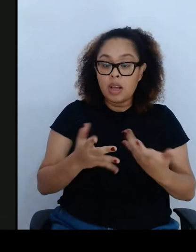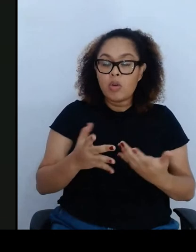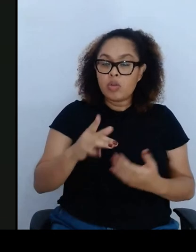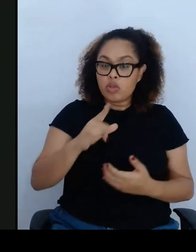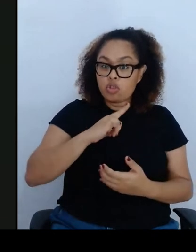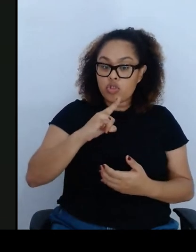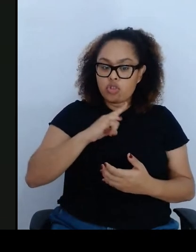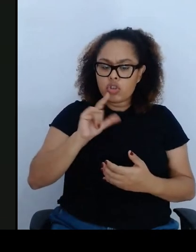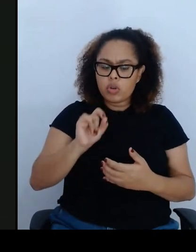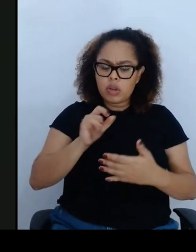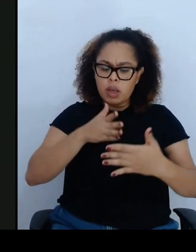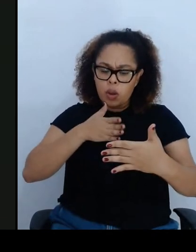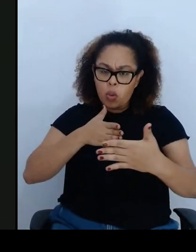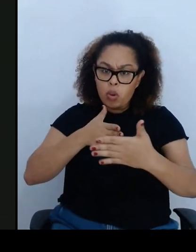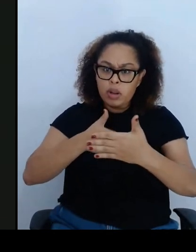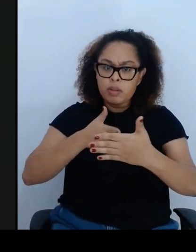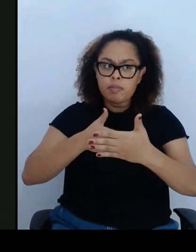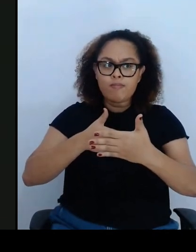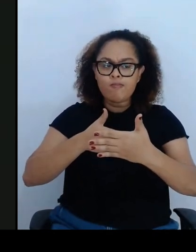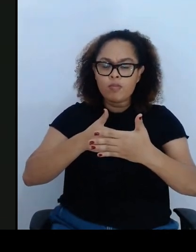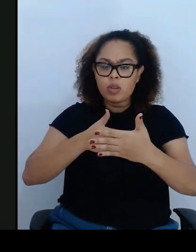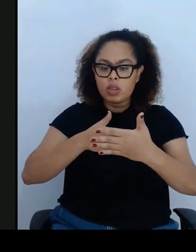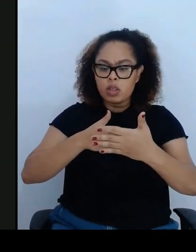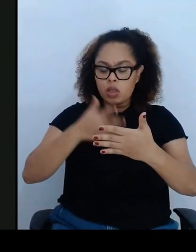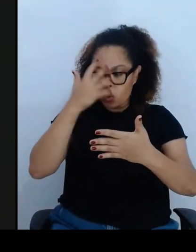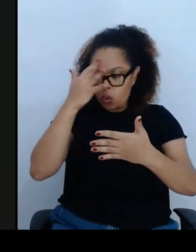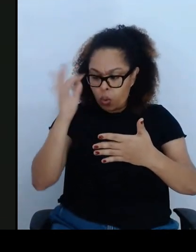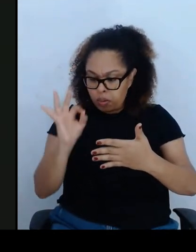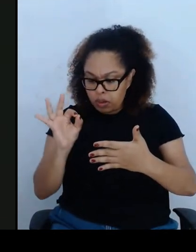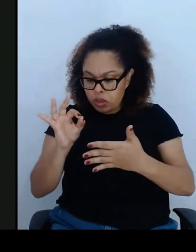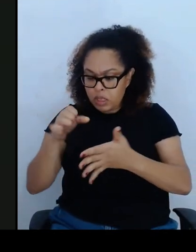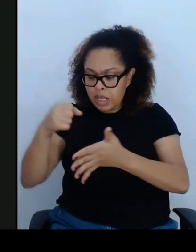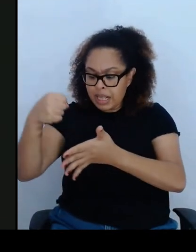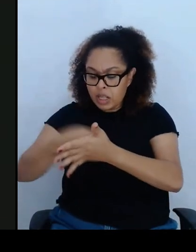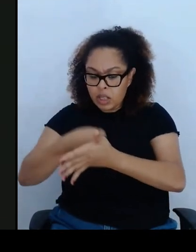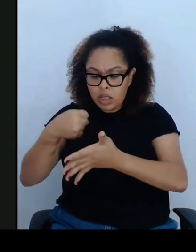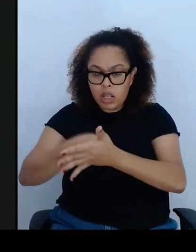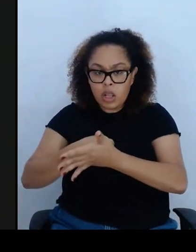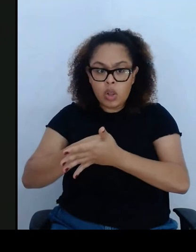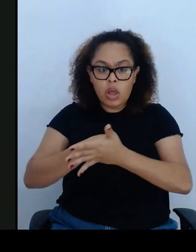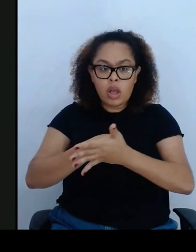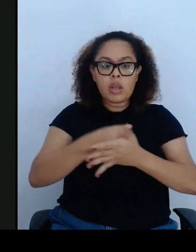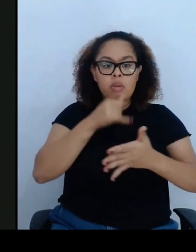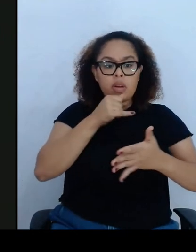fronteira não muito clara entre a luta e a atividade sexual